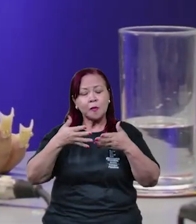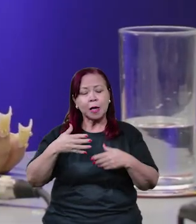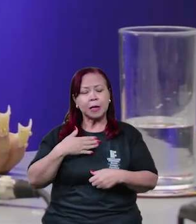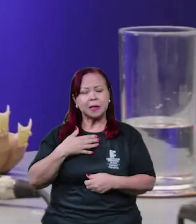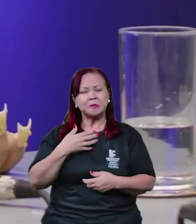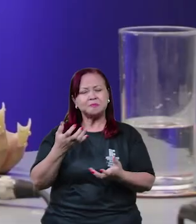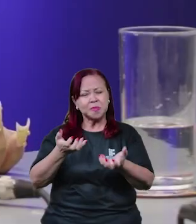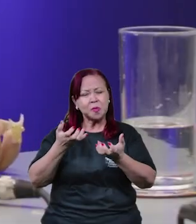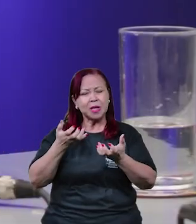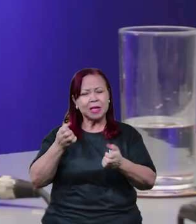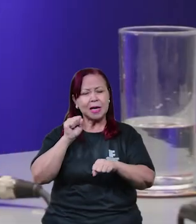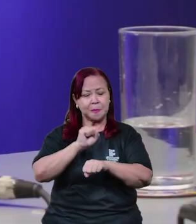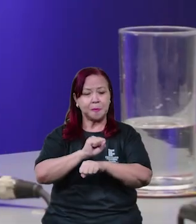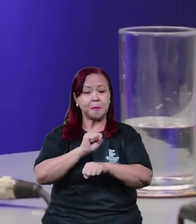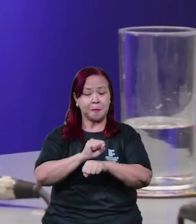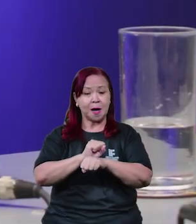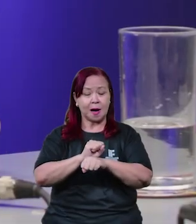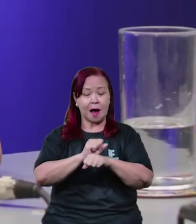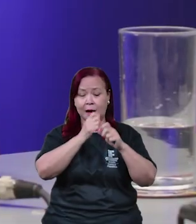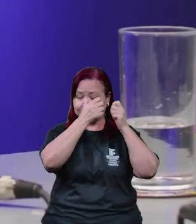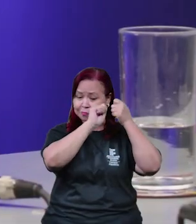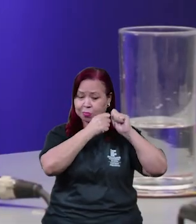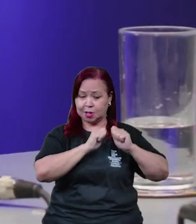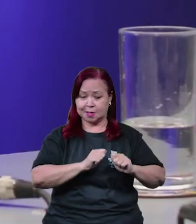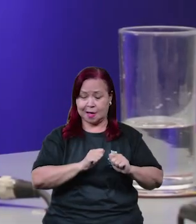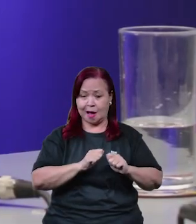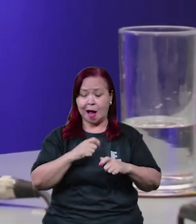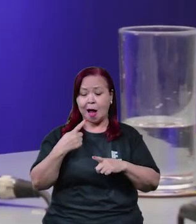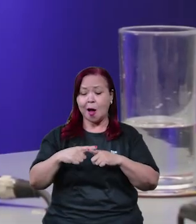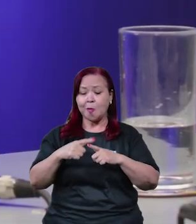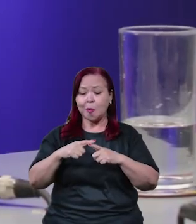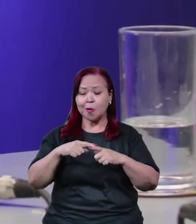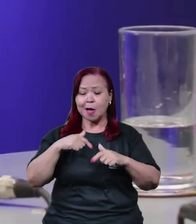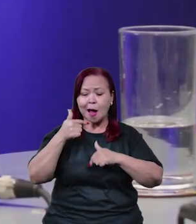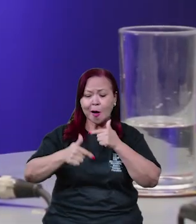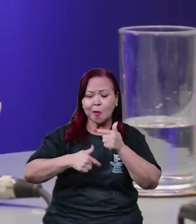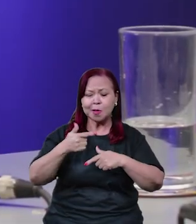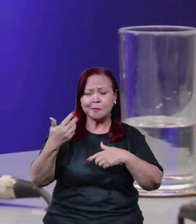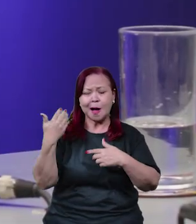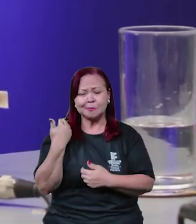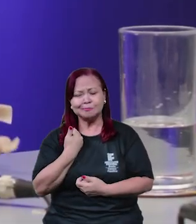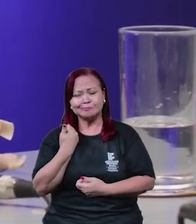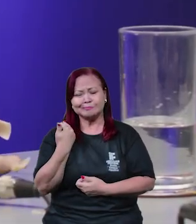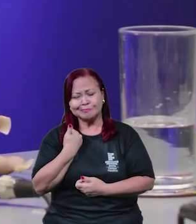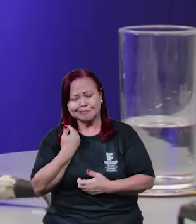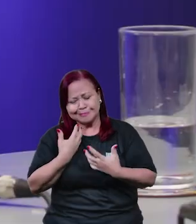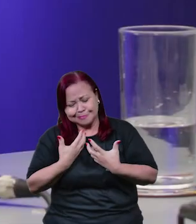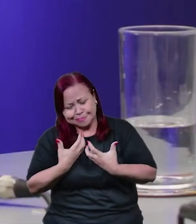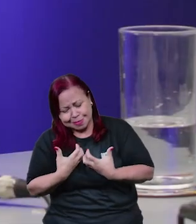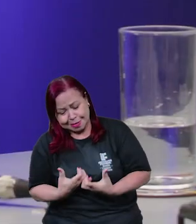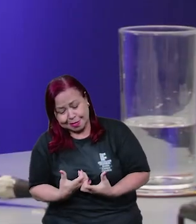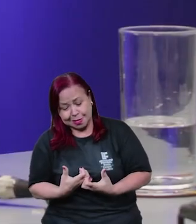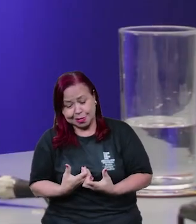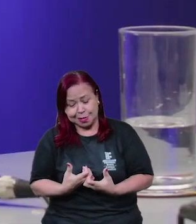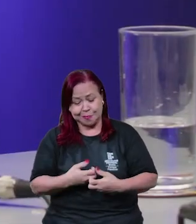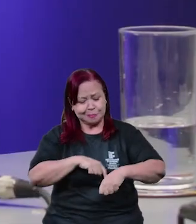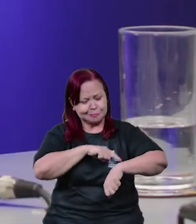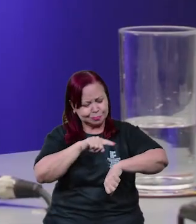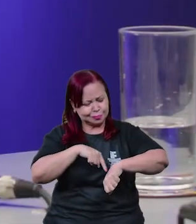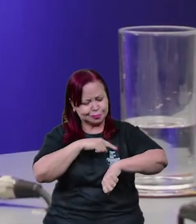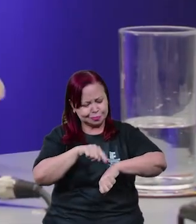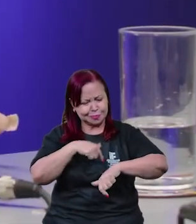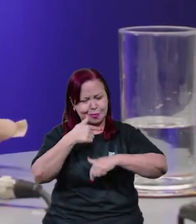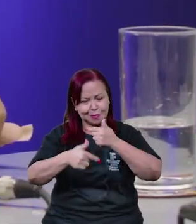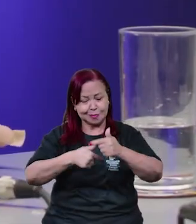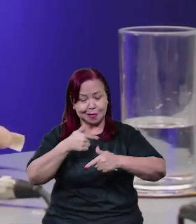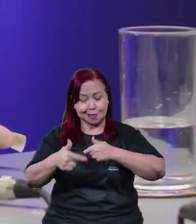também de um lugar que é um trabalho que é muito cansativo. A gente Muito fala sobre desgastante, né? horas trançando, atendendo, mas a gente tem que ver porque pelo lado profissional